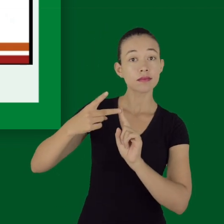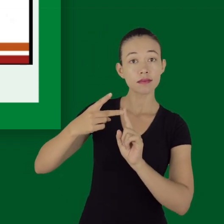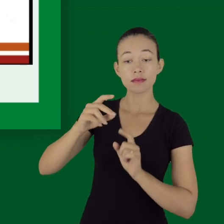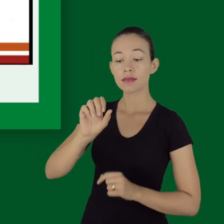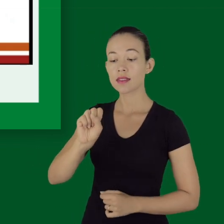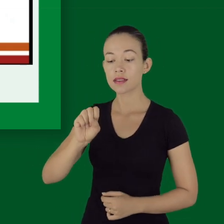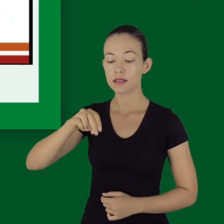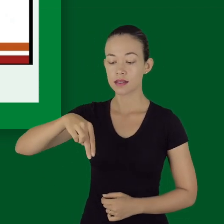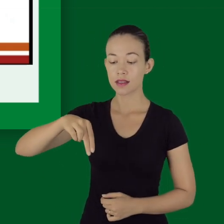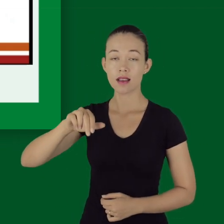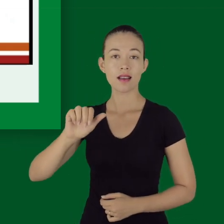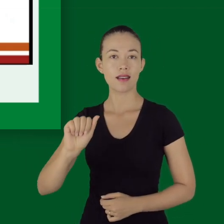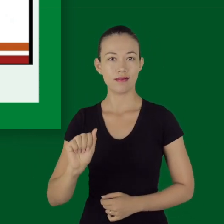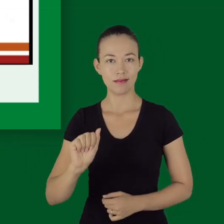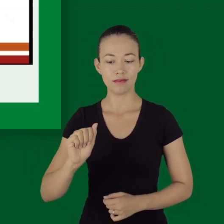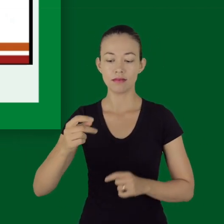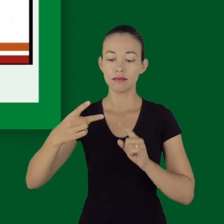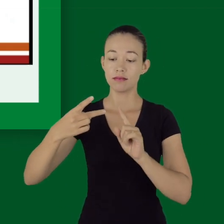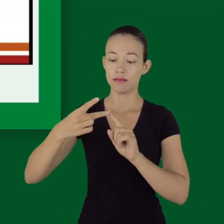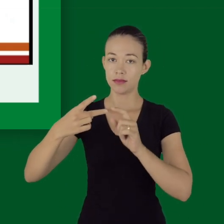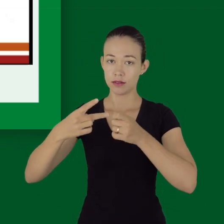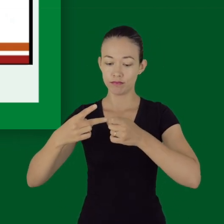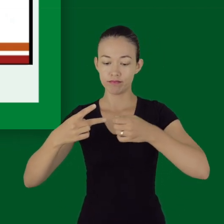Essas respostas involuntárias, elas são